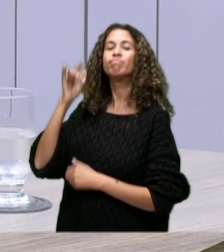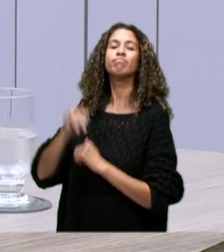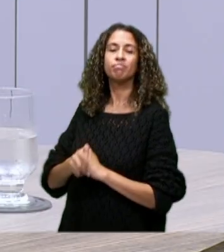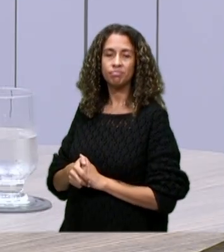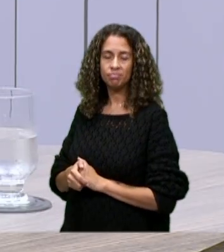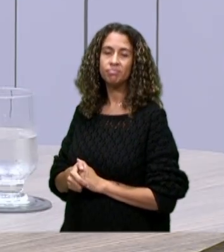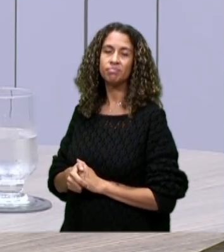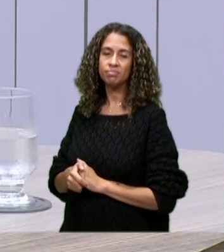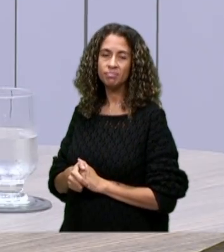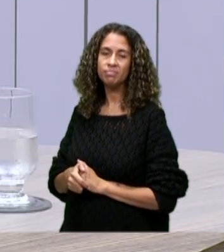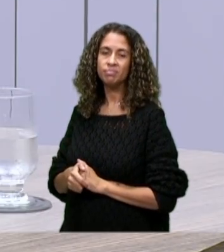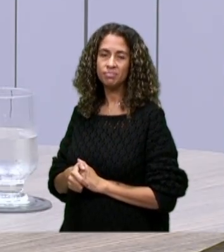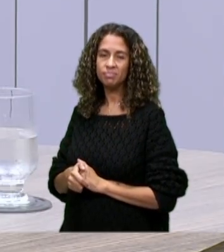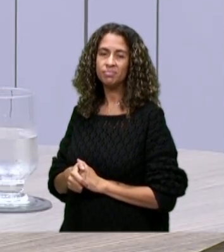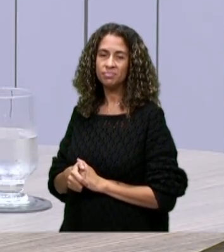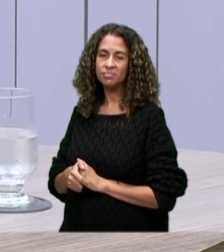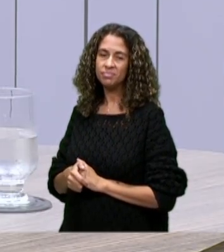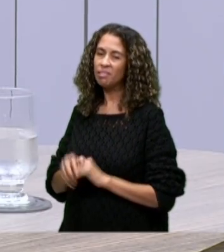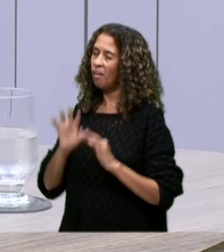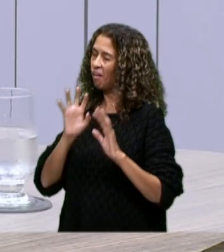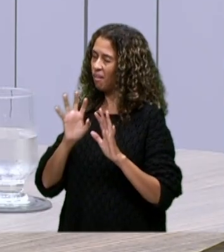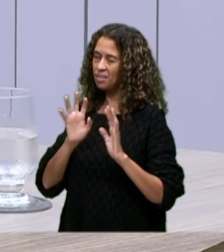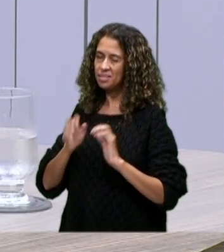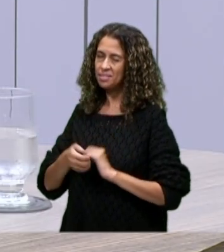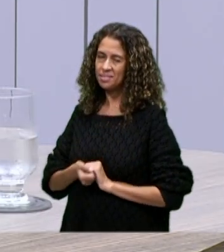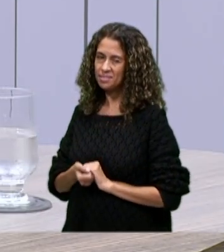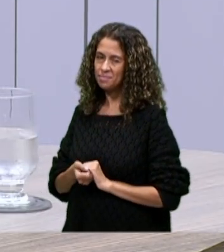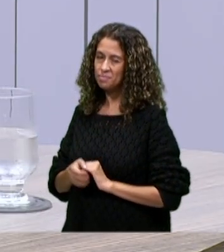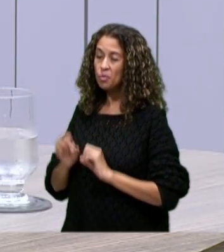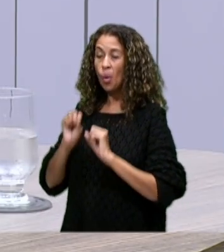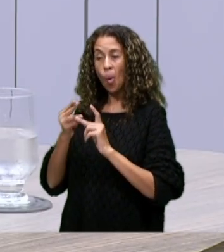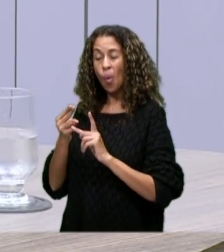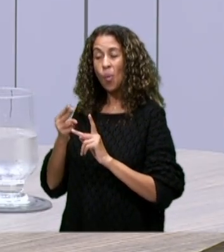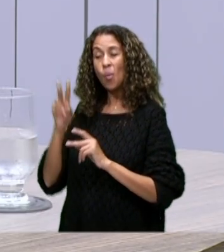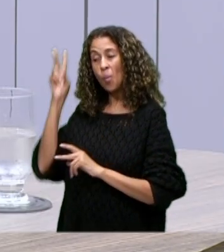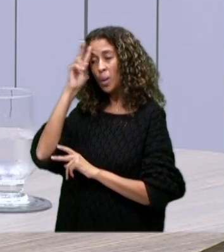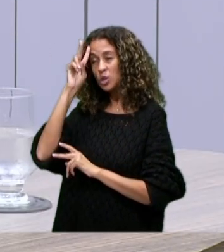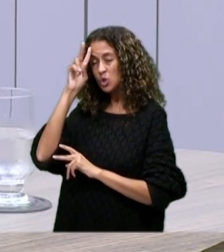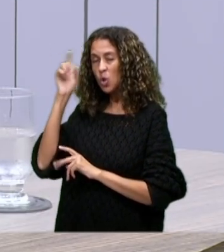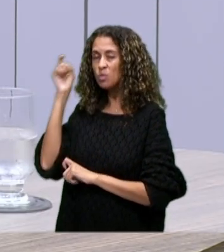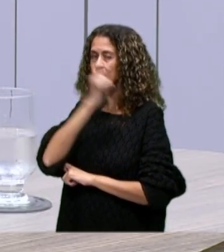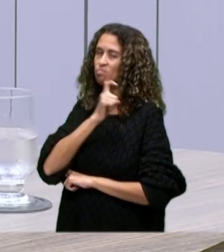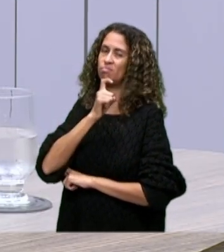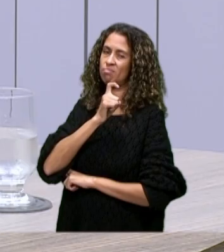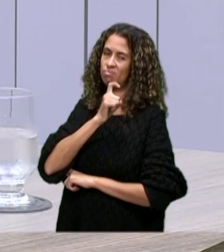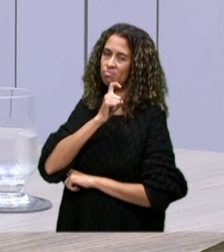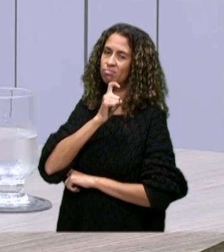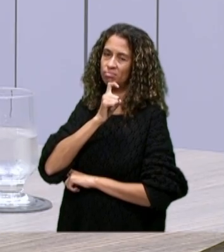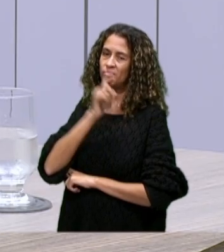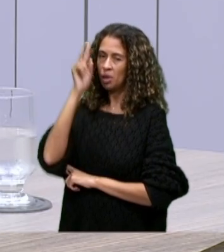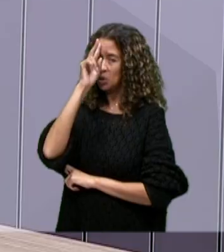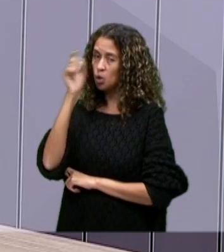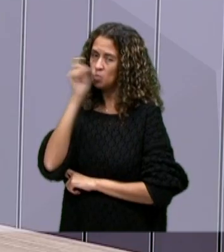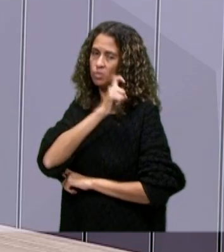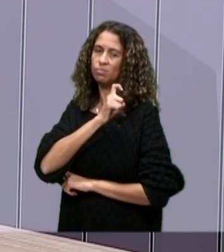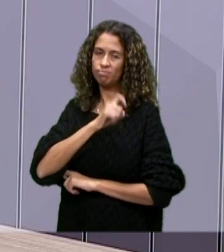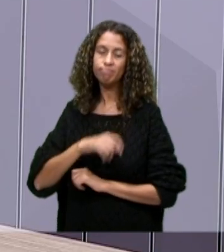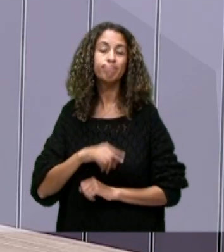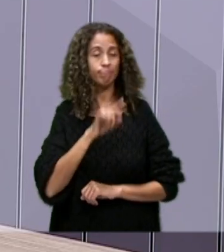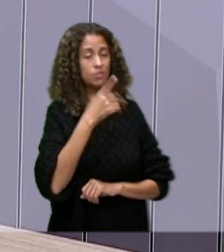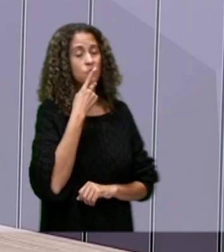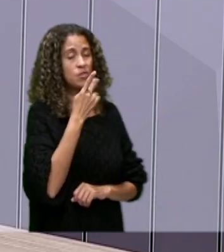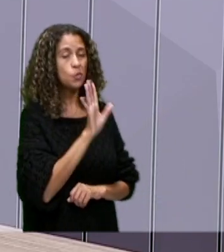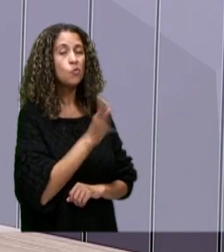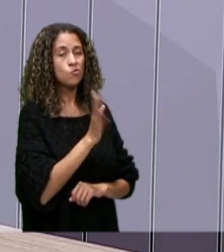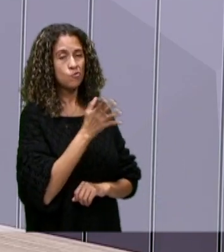amadurecimento. E é isso. Ou ficção histórica também, mas só apesar de ser ficção, né? Ficção histórica. Você até já falou,